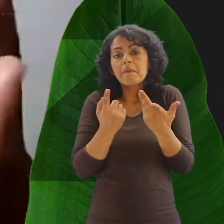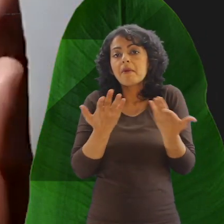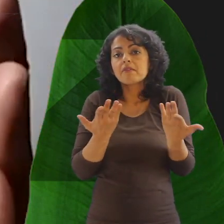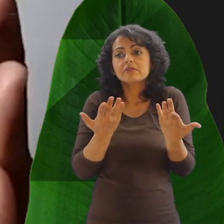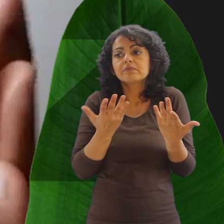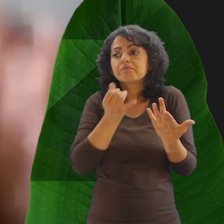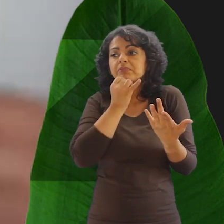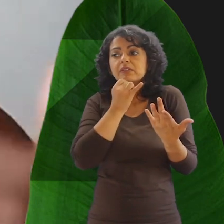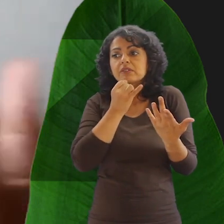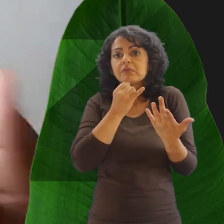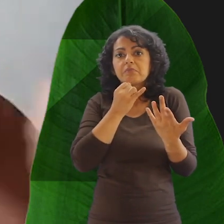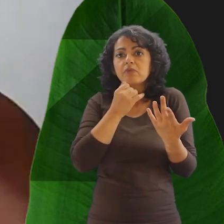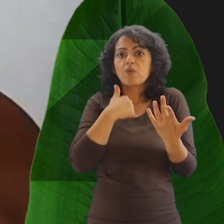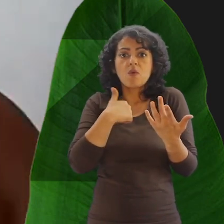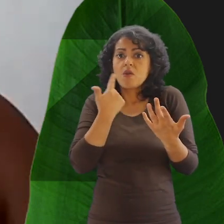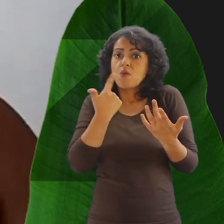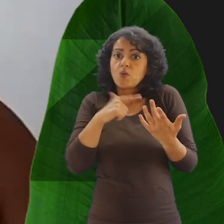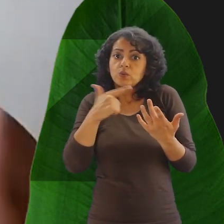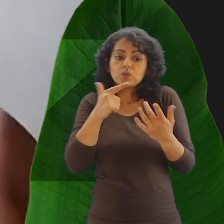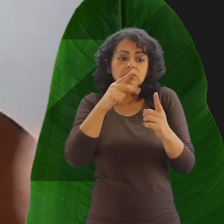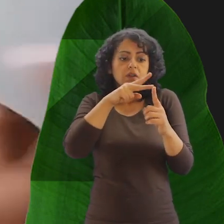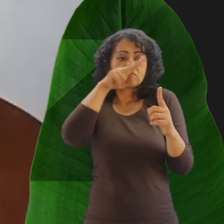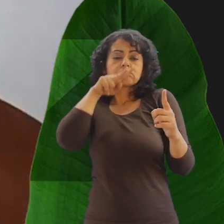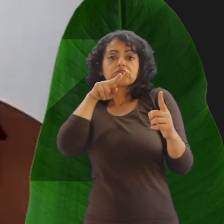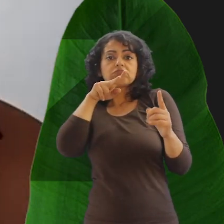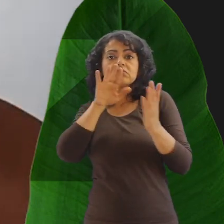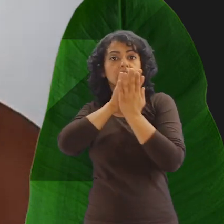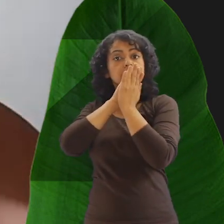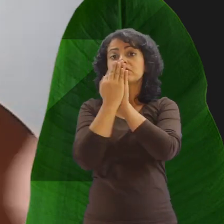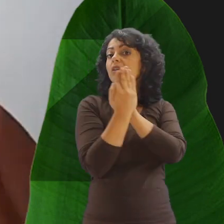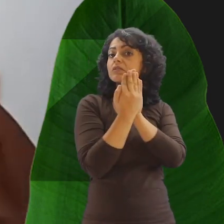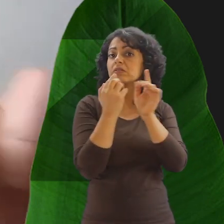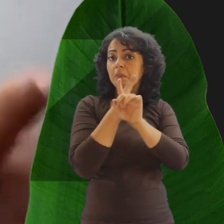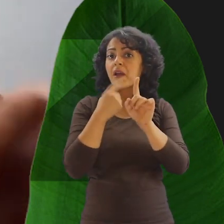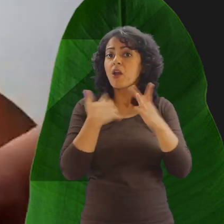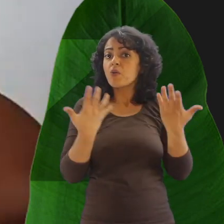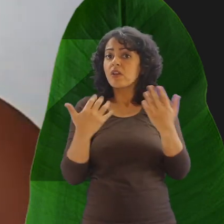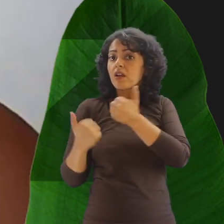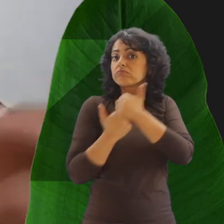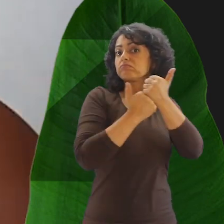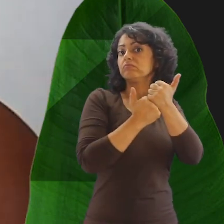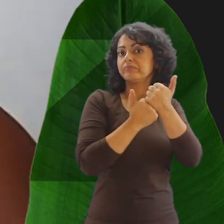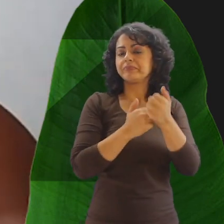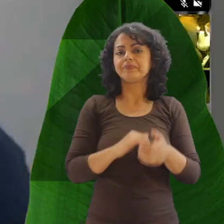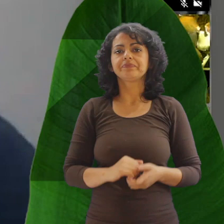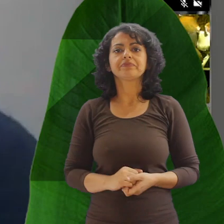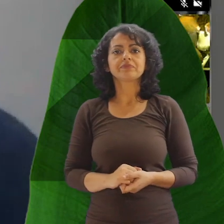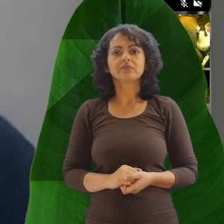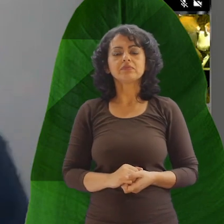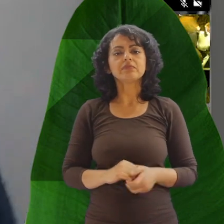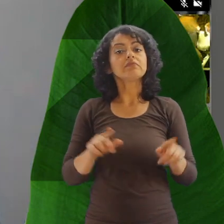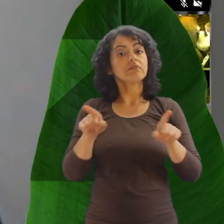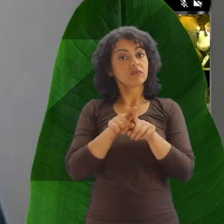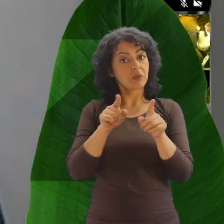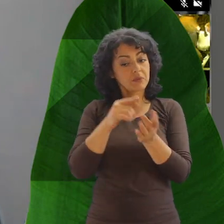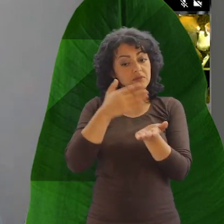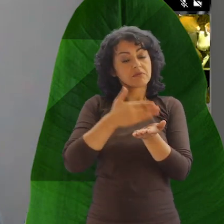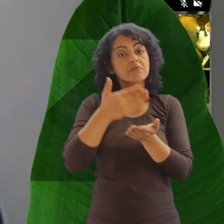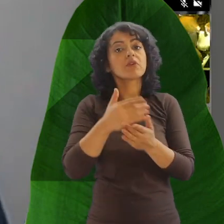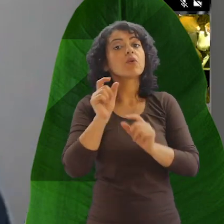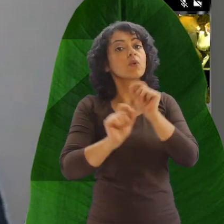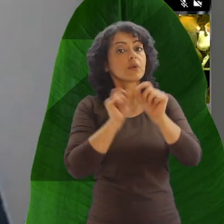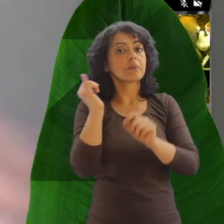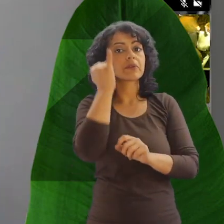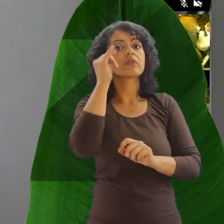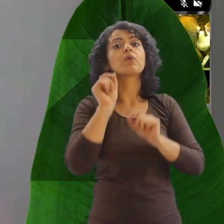mas eu não tenho a perspectiva trans, por exemplo, mas eu quero estar ali, quero estar do lado. O outro passo é